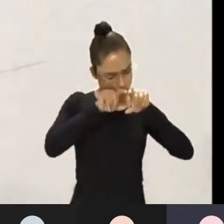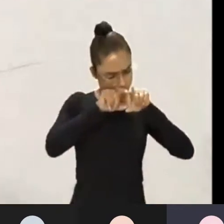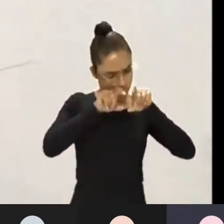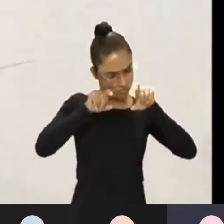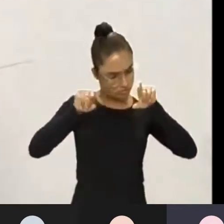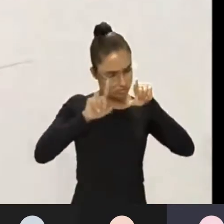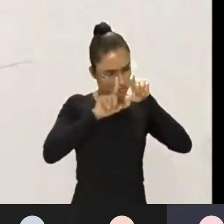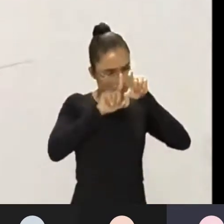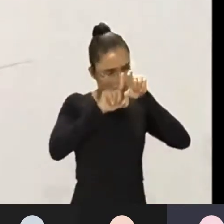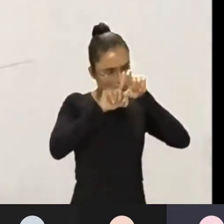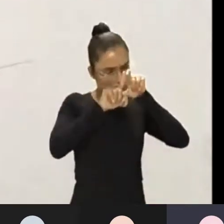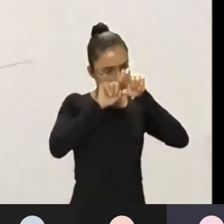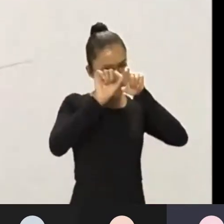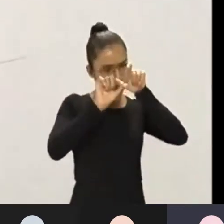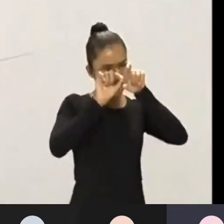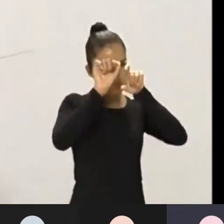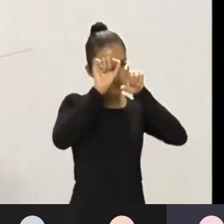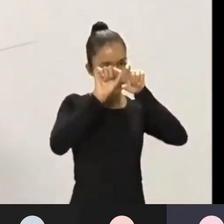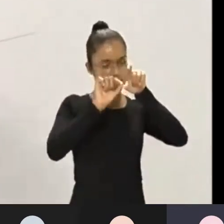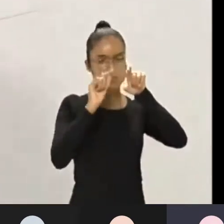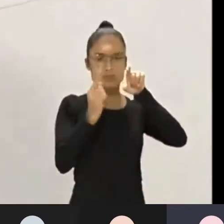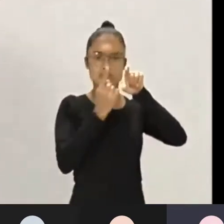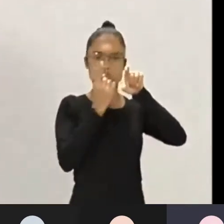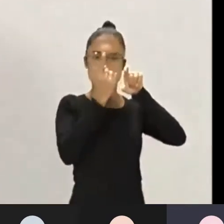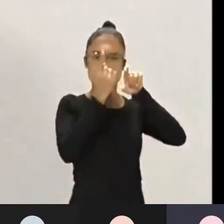Tem que ser na escala de 1 para 100.